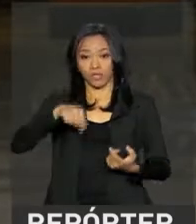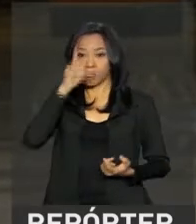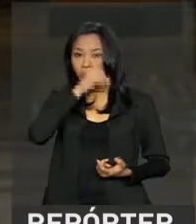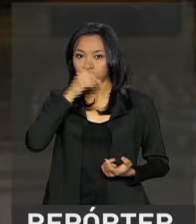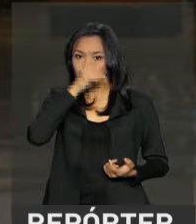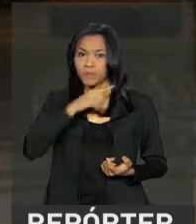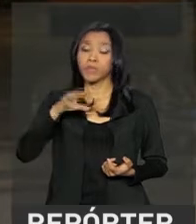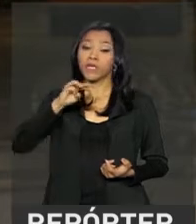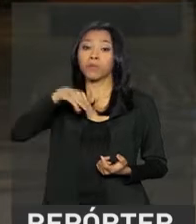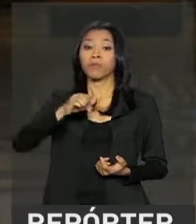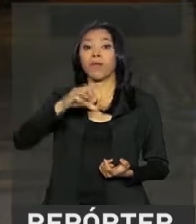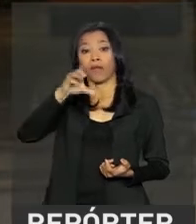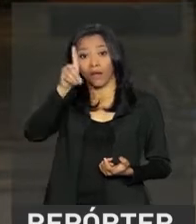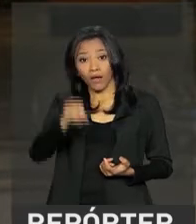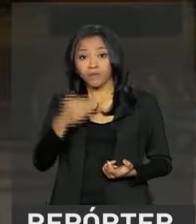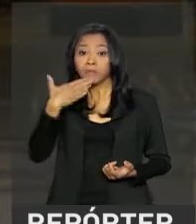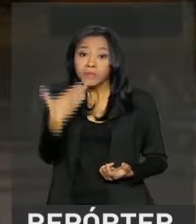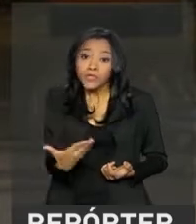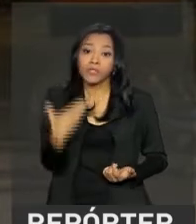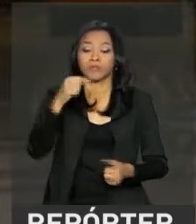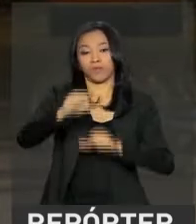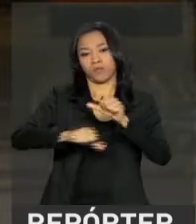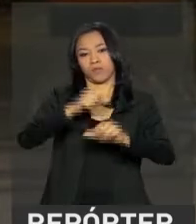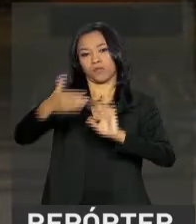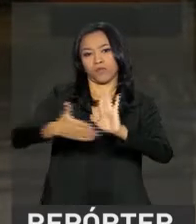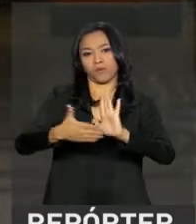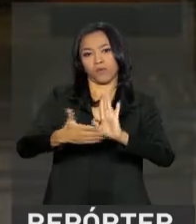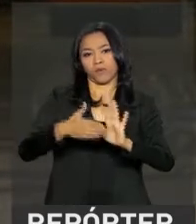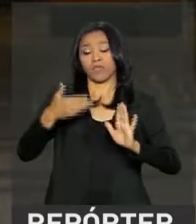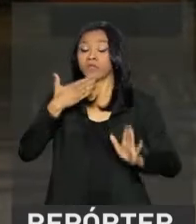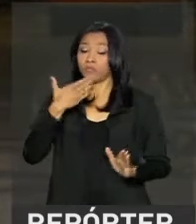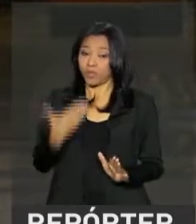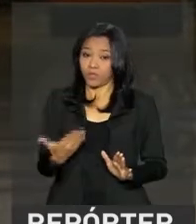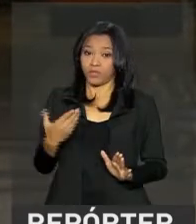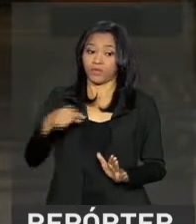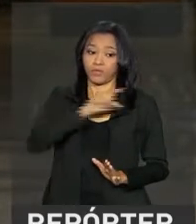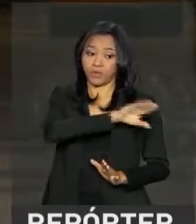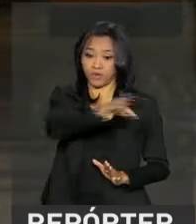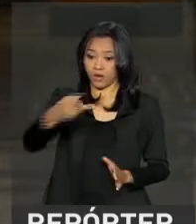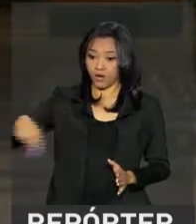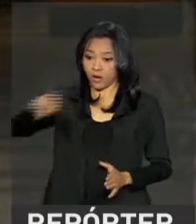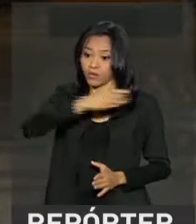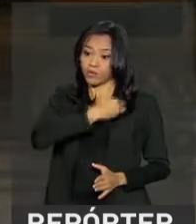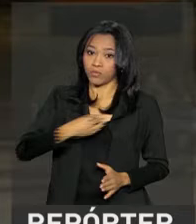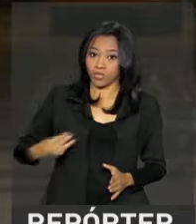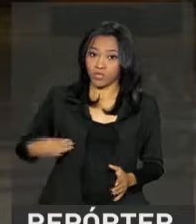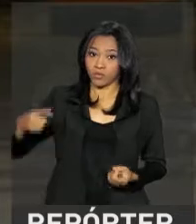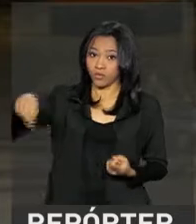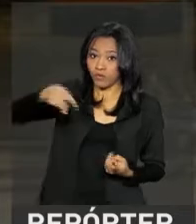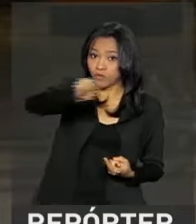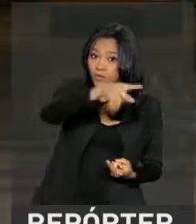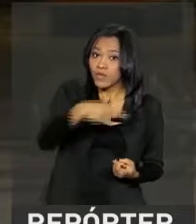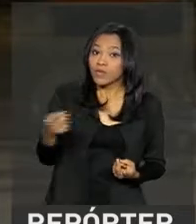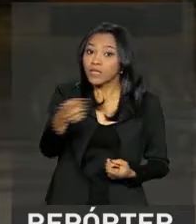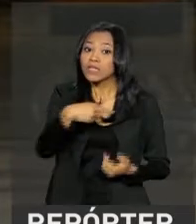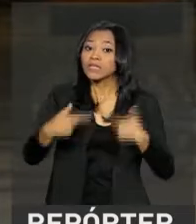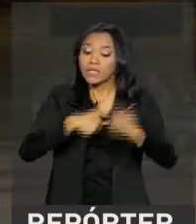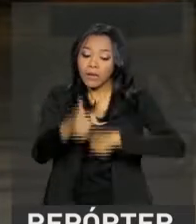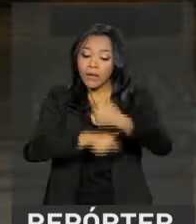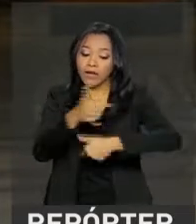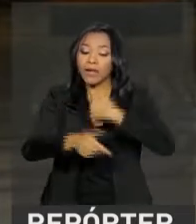pedindo pela reforma e disse que o presidente michel temer pediu aos ministros que trabalhem as suas bases para